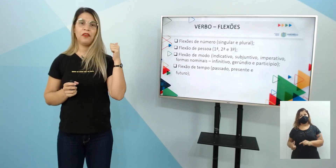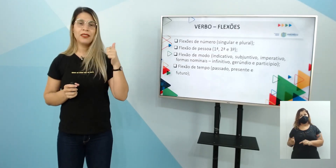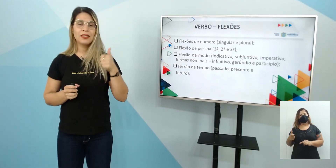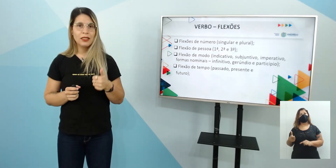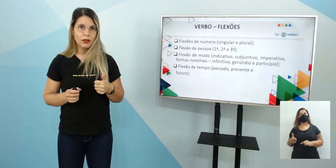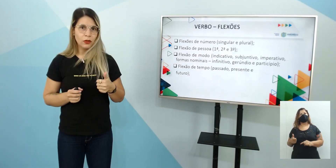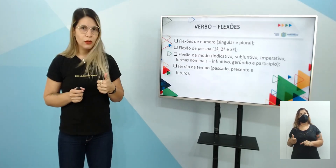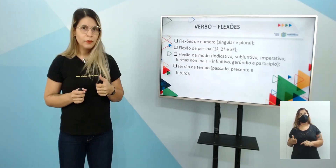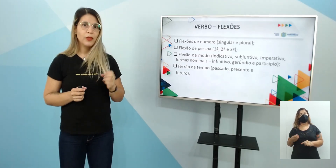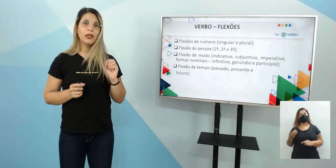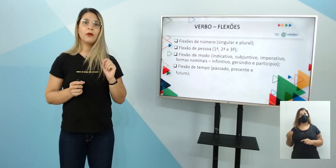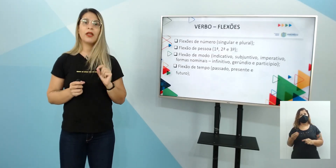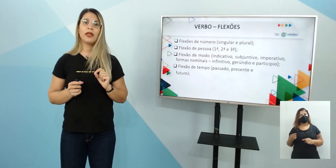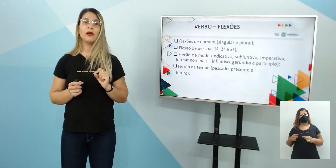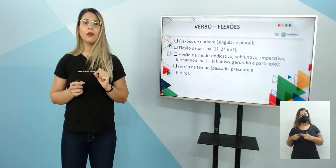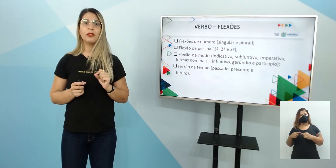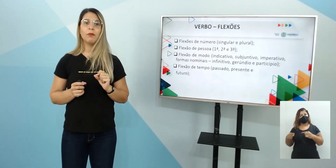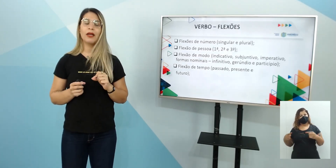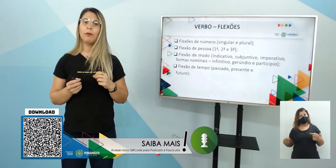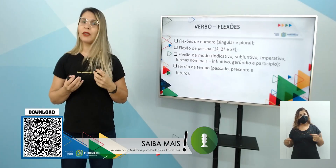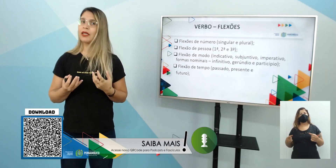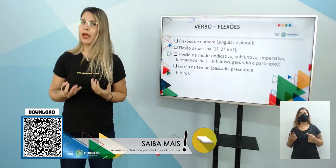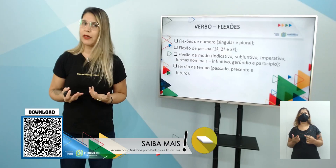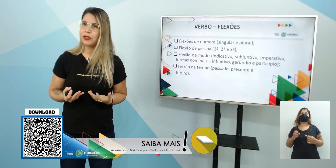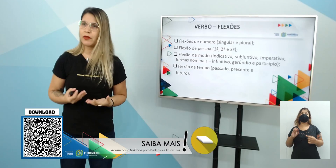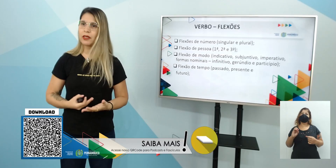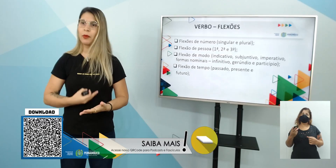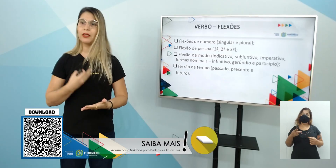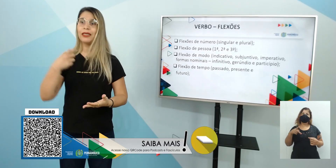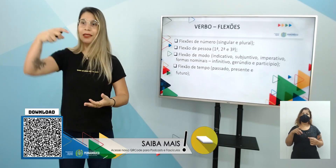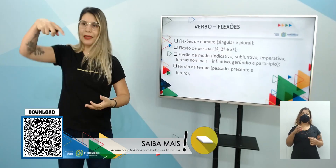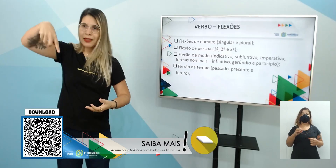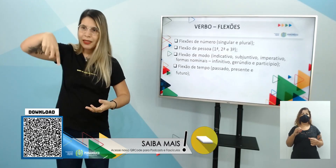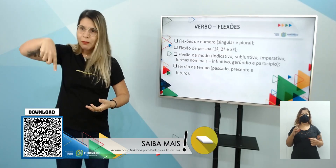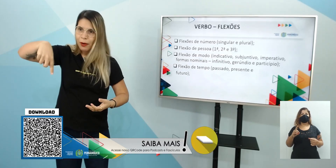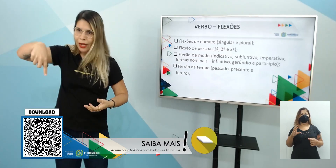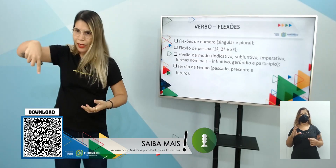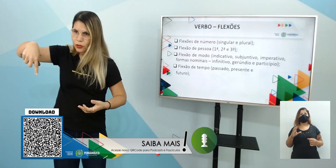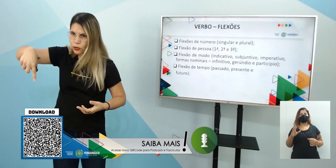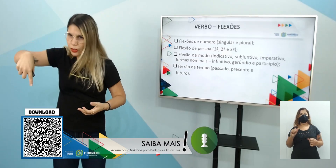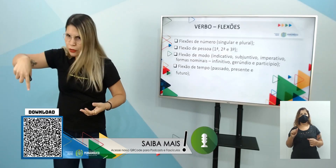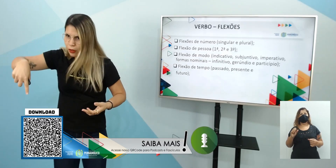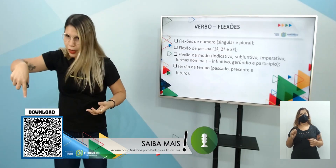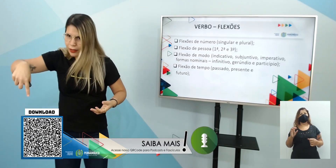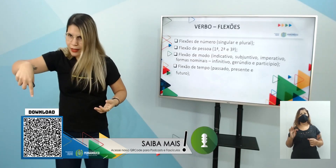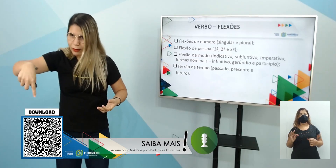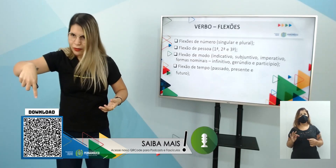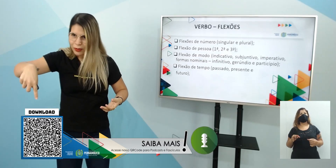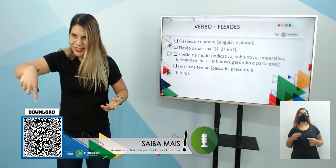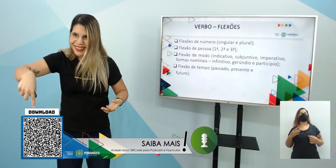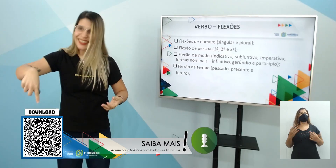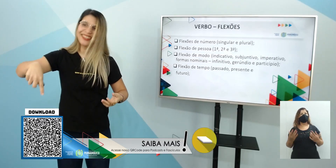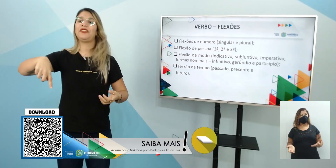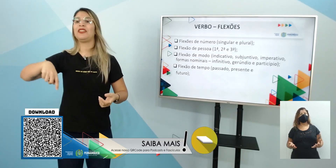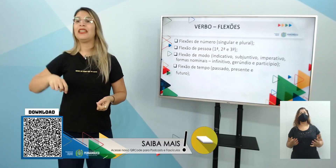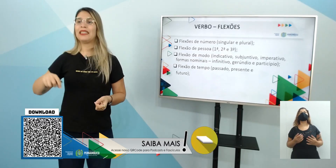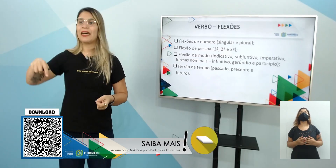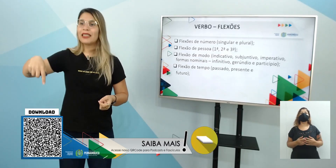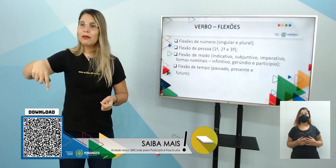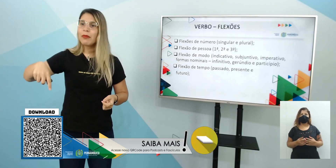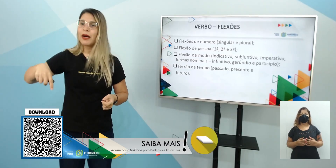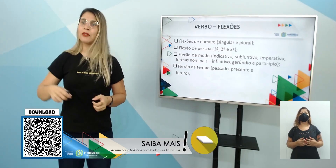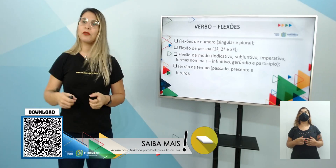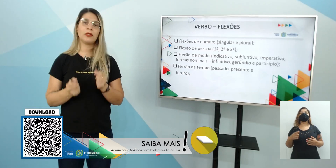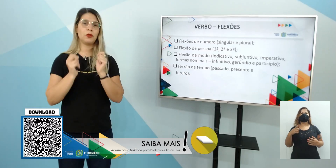para fascículo e o QR Code para podcast. Você pode estar aqui embaixo, deixa eu localizar para vocês. Tá